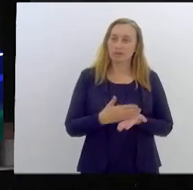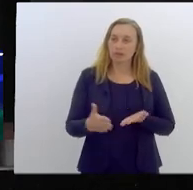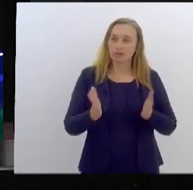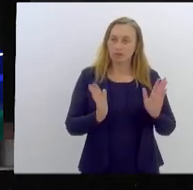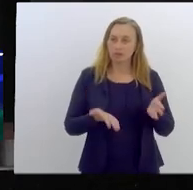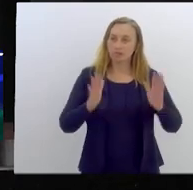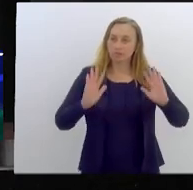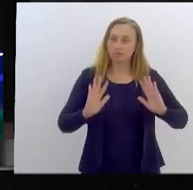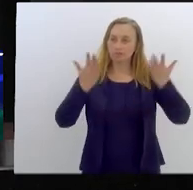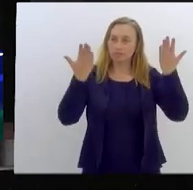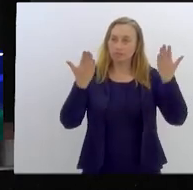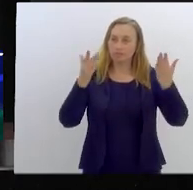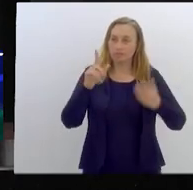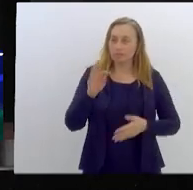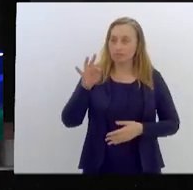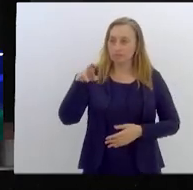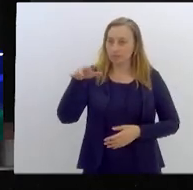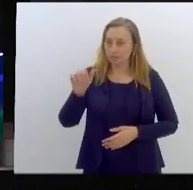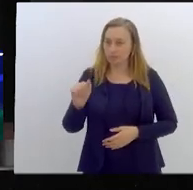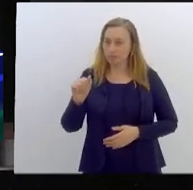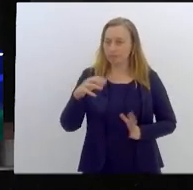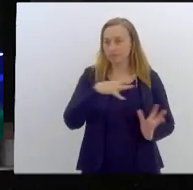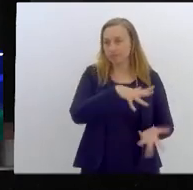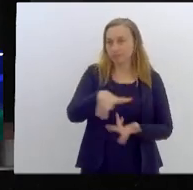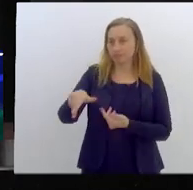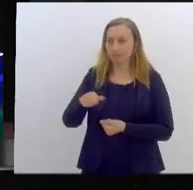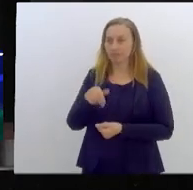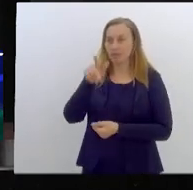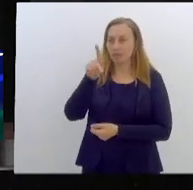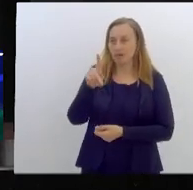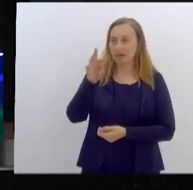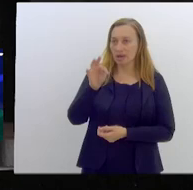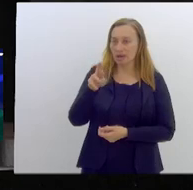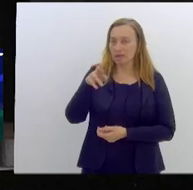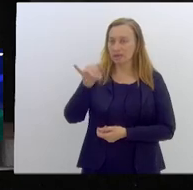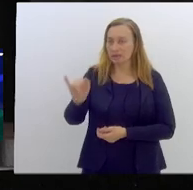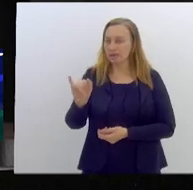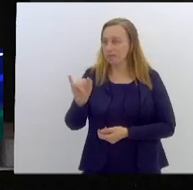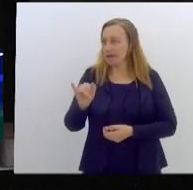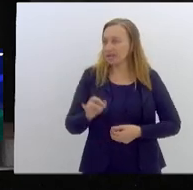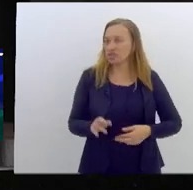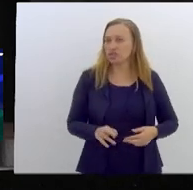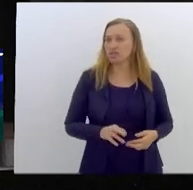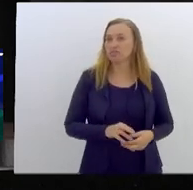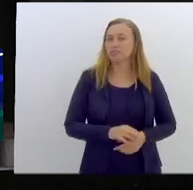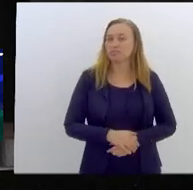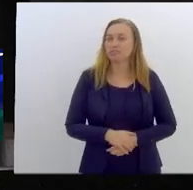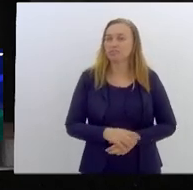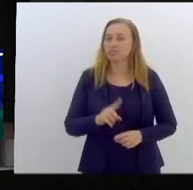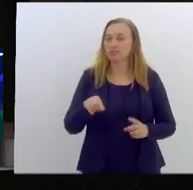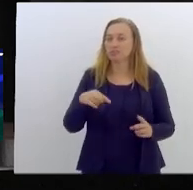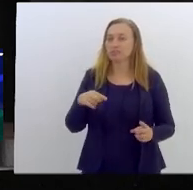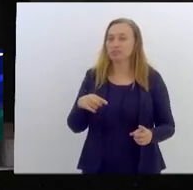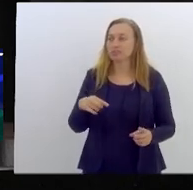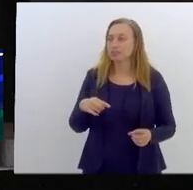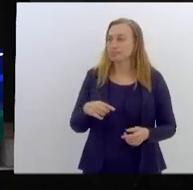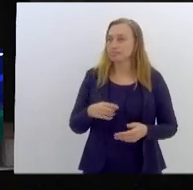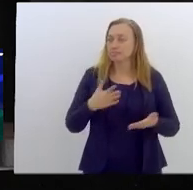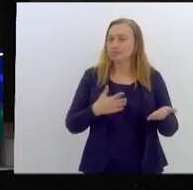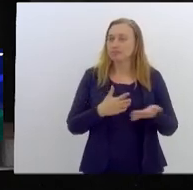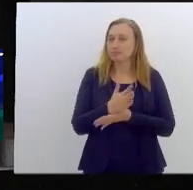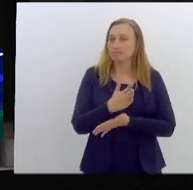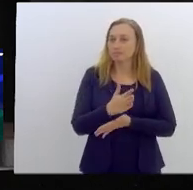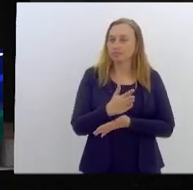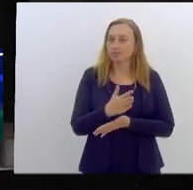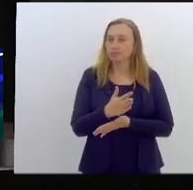a Festa Literária Internacional de Paraty, a FLIP, que foi objeto de aprovação